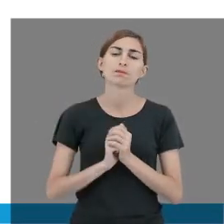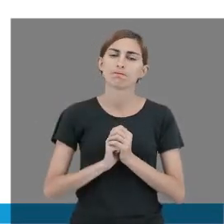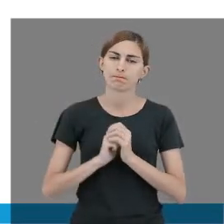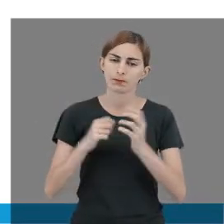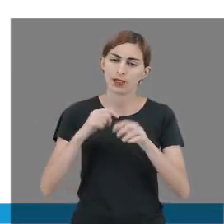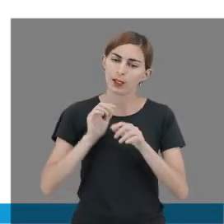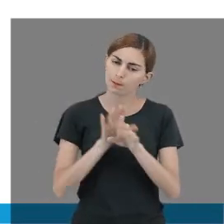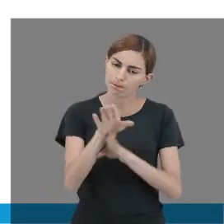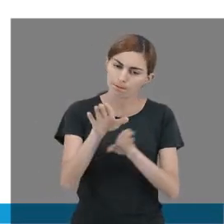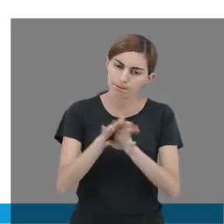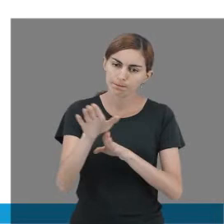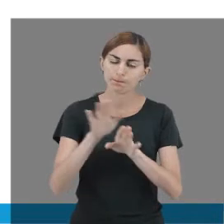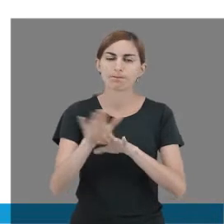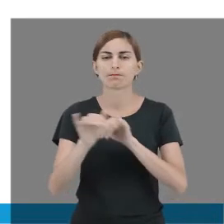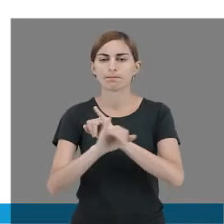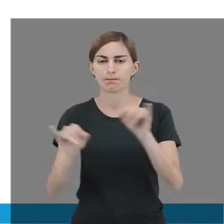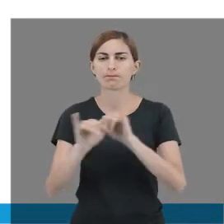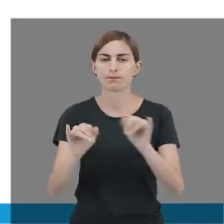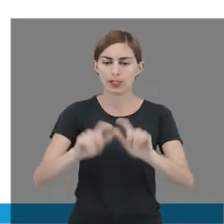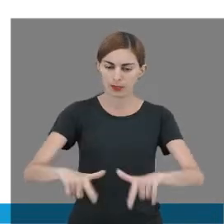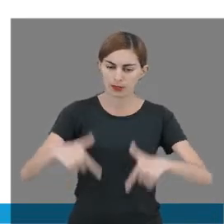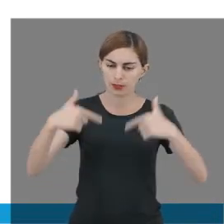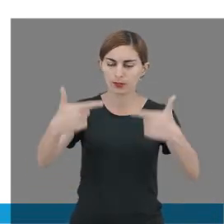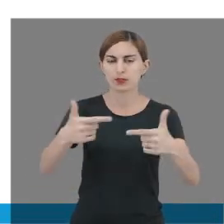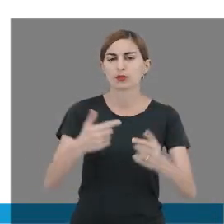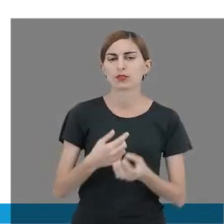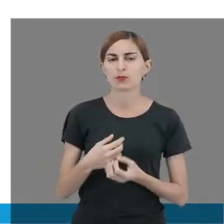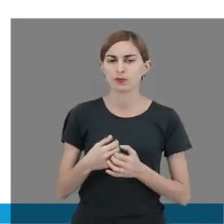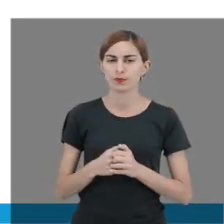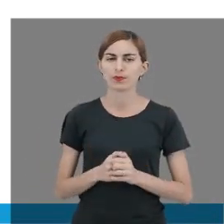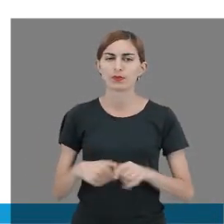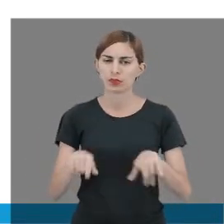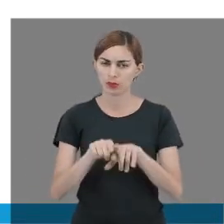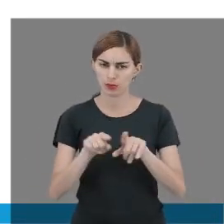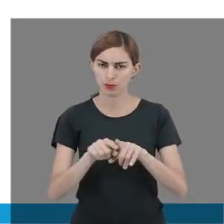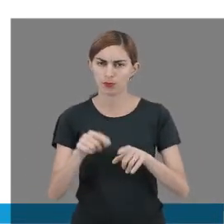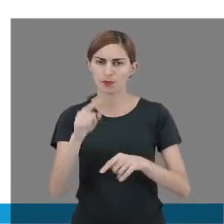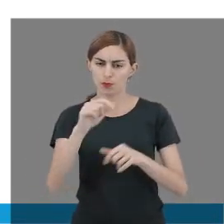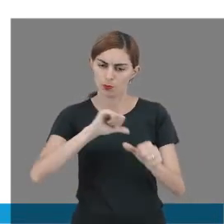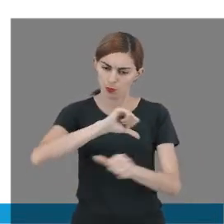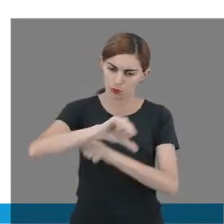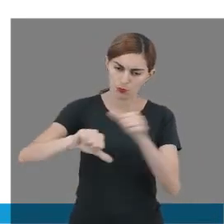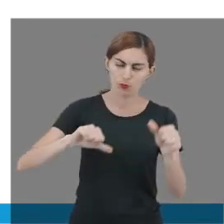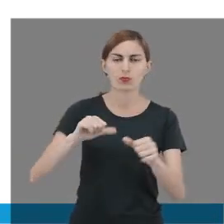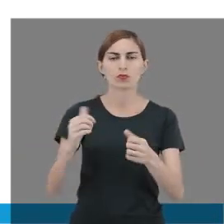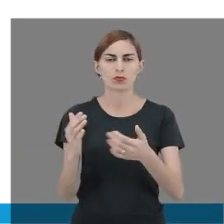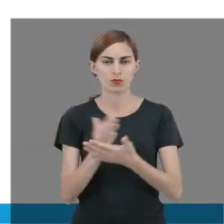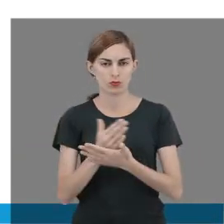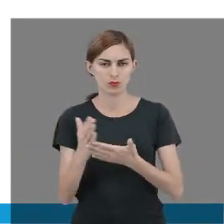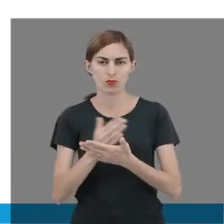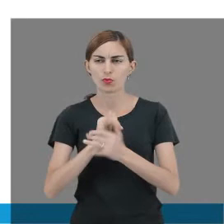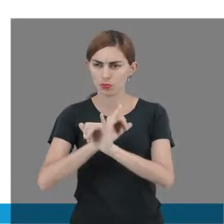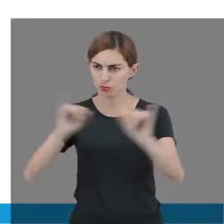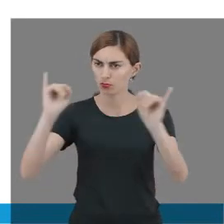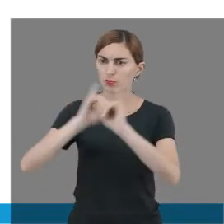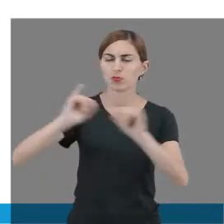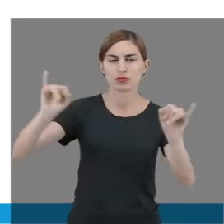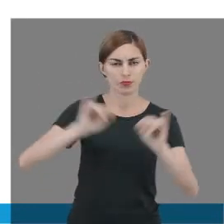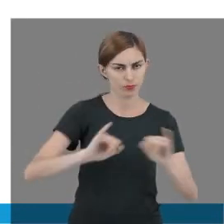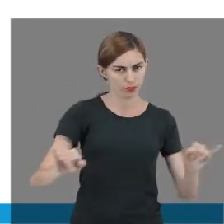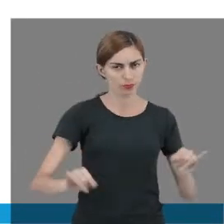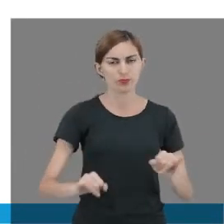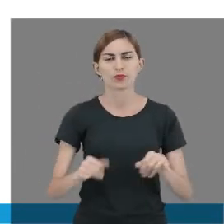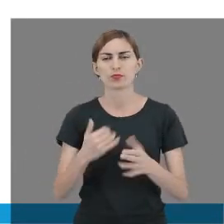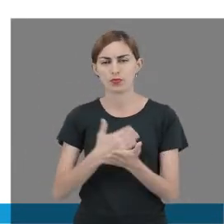poder prevenir e definir as ações de saúde pública. Então, na realidade, houveram mudanças, inclusive na notificação. Inicialmente